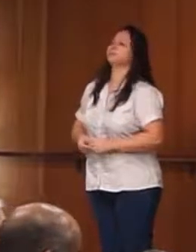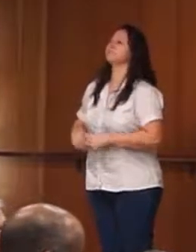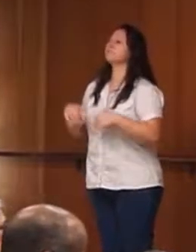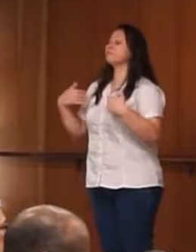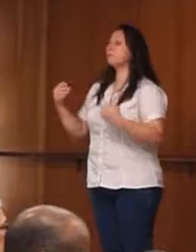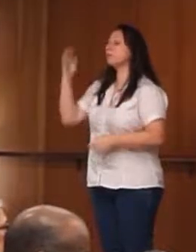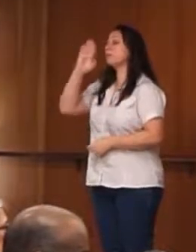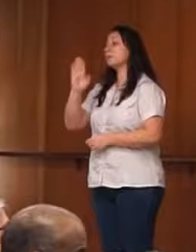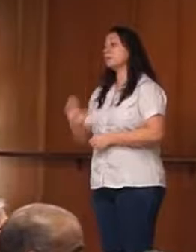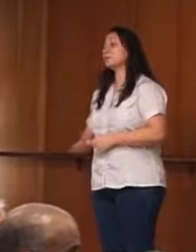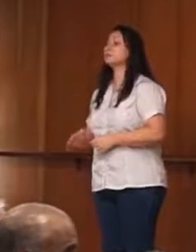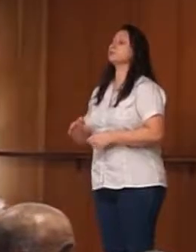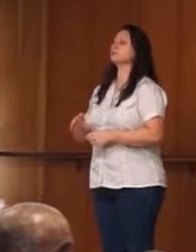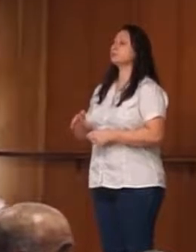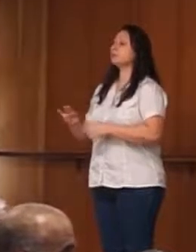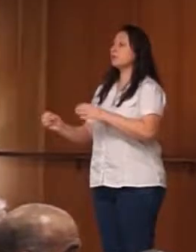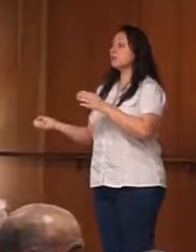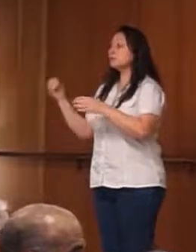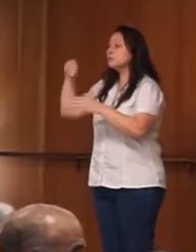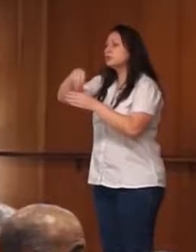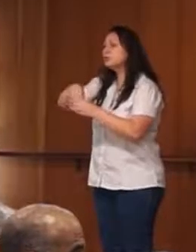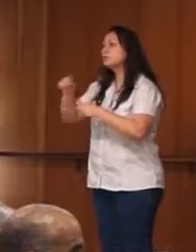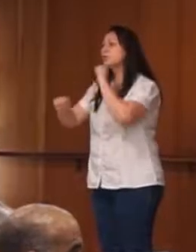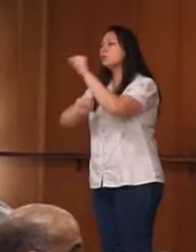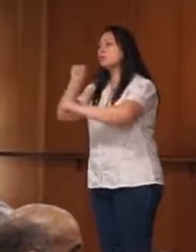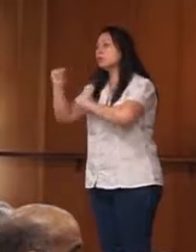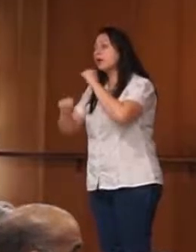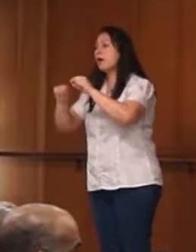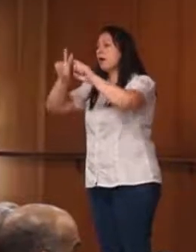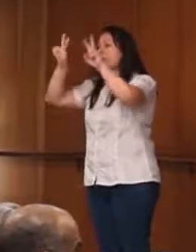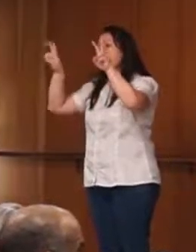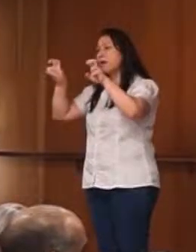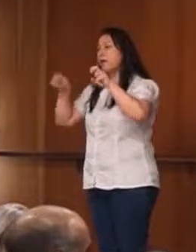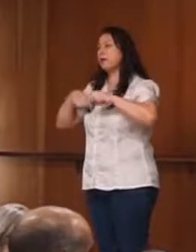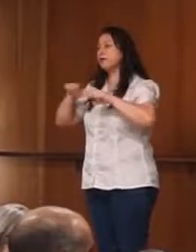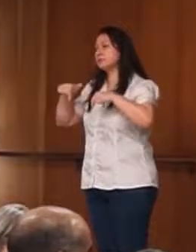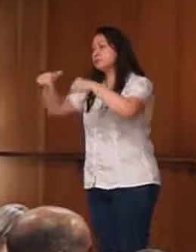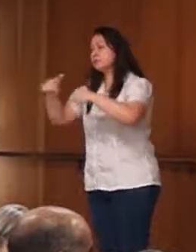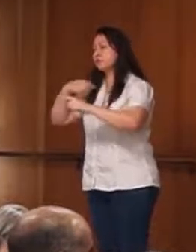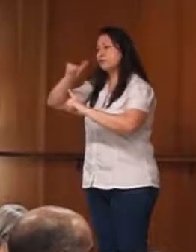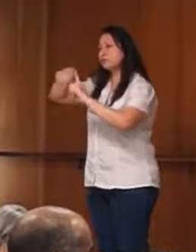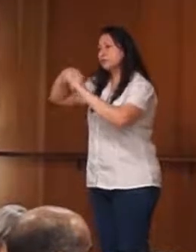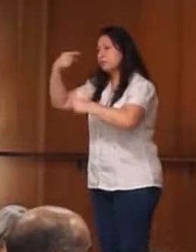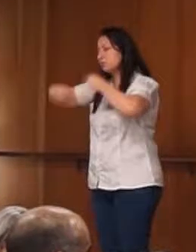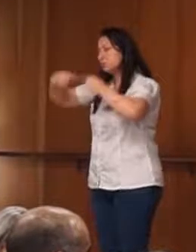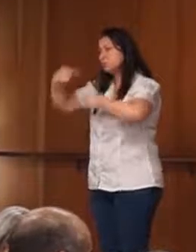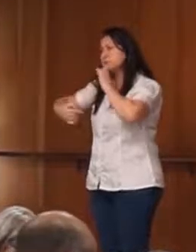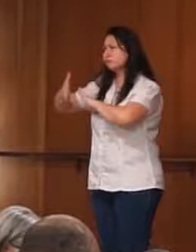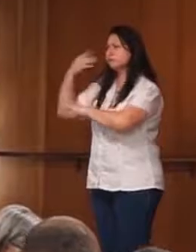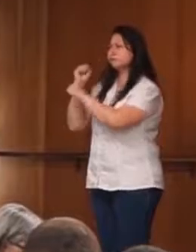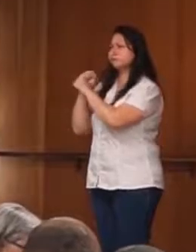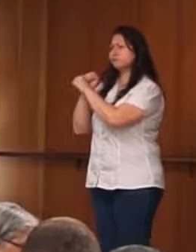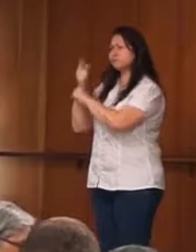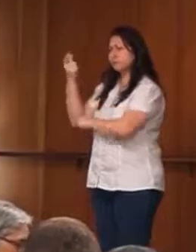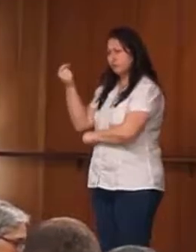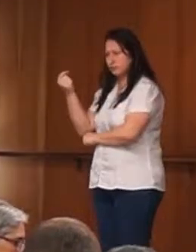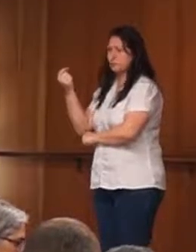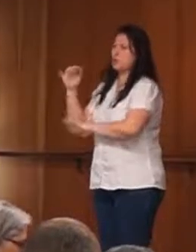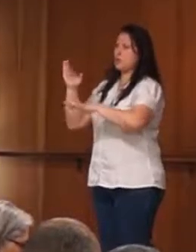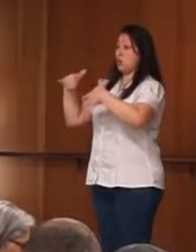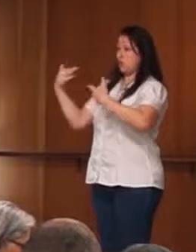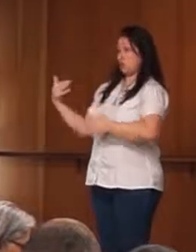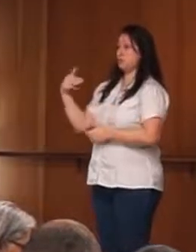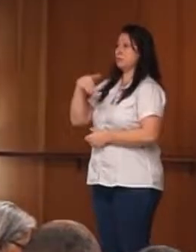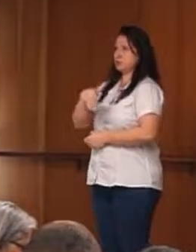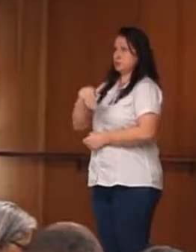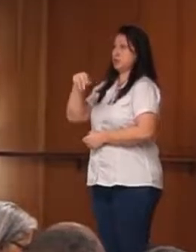Brasil, a introdução das ações afirmativas sobre a forma de políticas públicas começou há 20 anos, quando o Ministério da Justiça